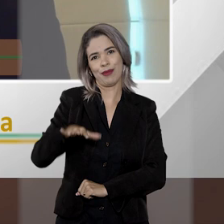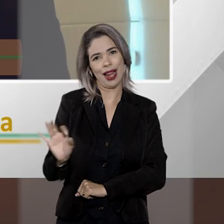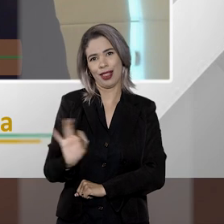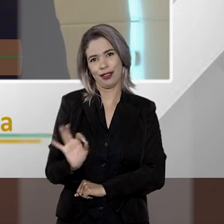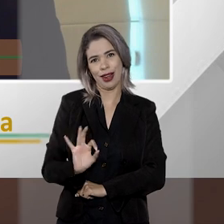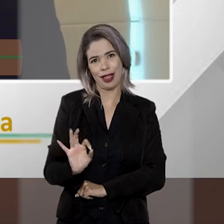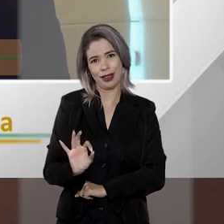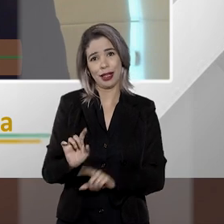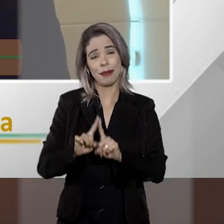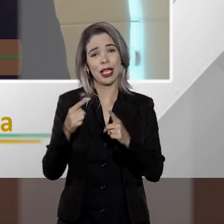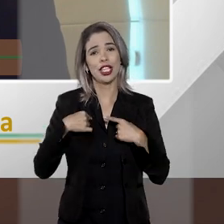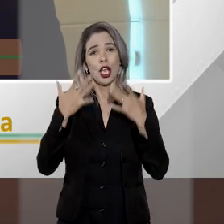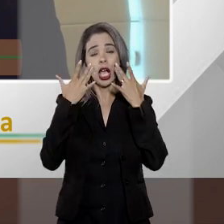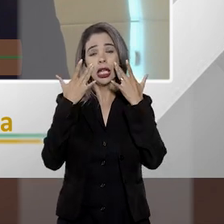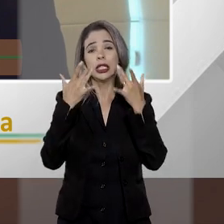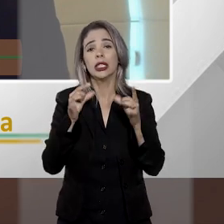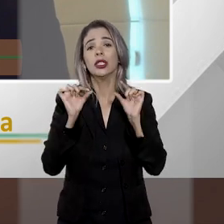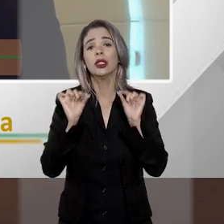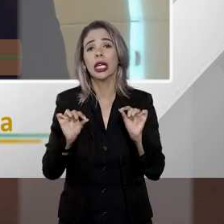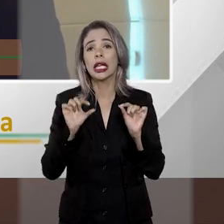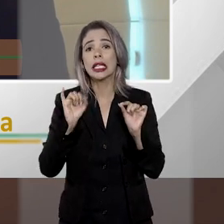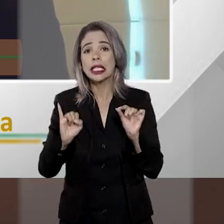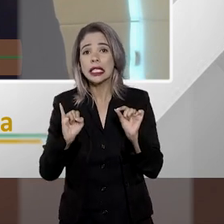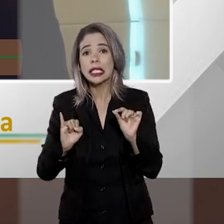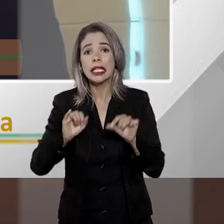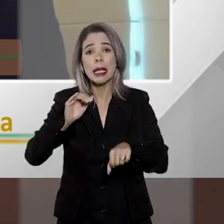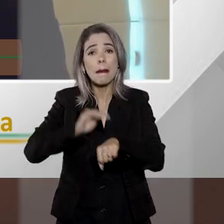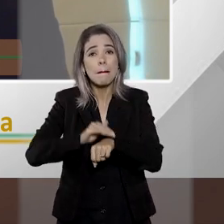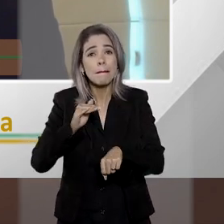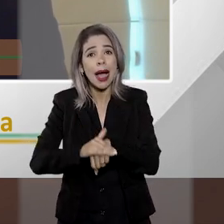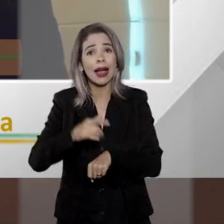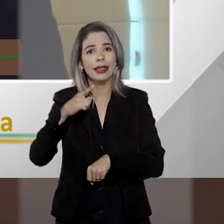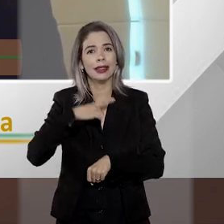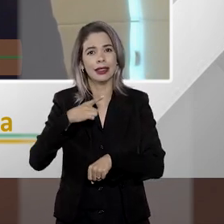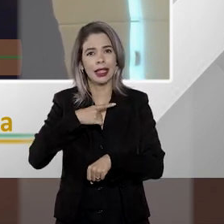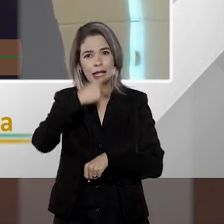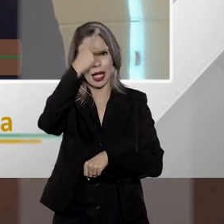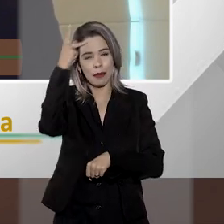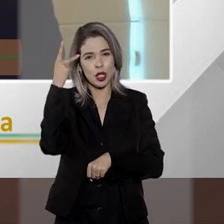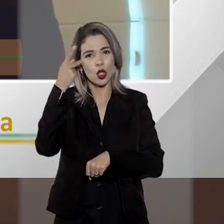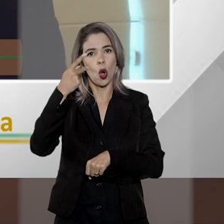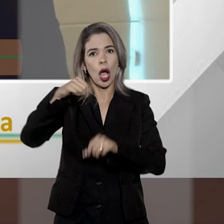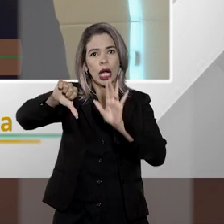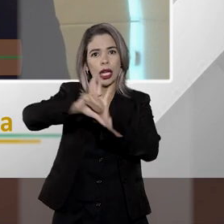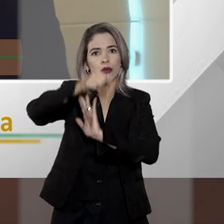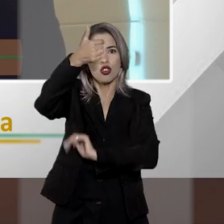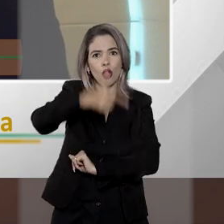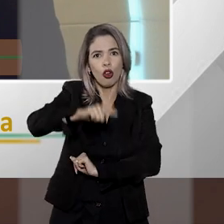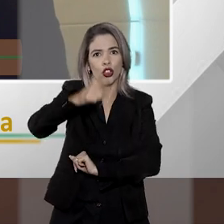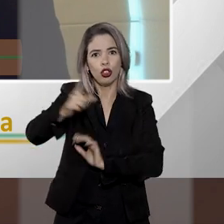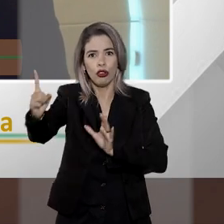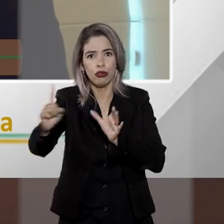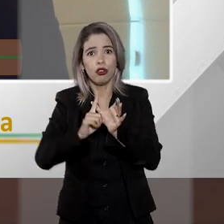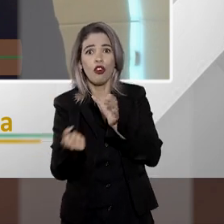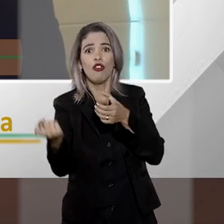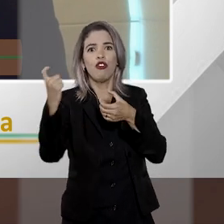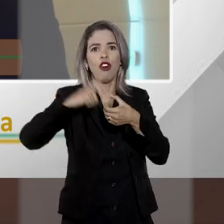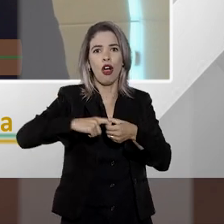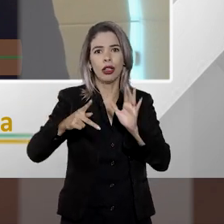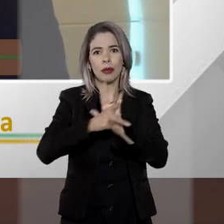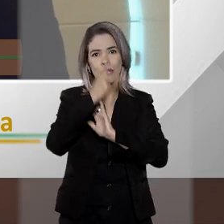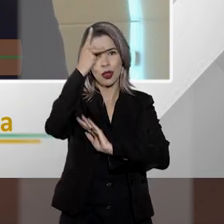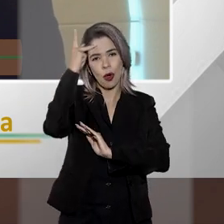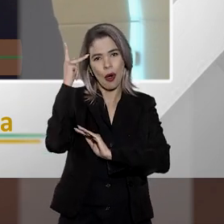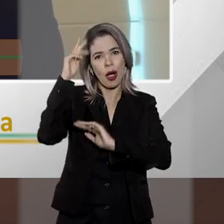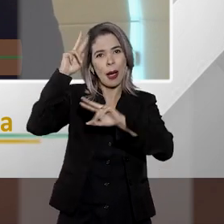E por que eu estou chamando a atenção para isso? Porque quanto maiores forem os nossos índices de reincidência, maior será o custo para